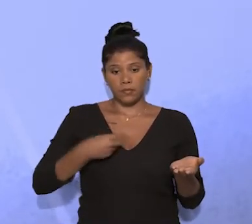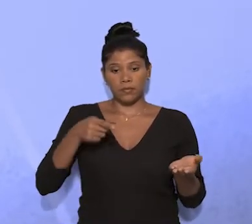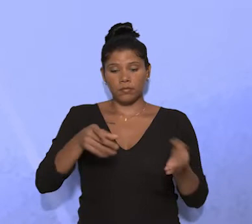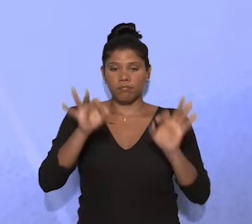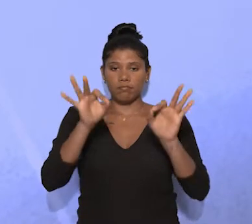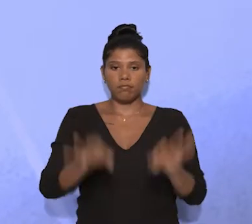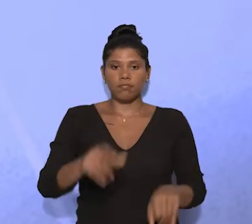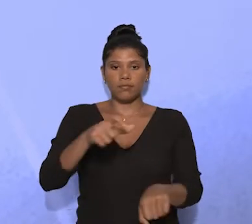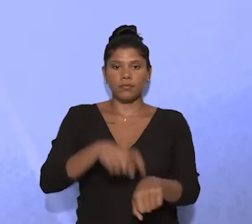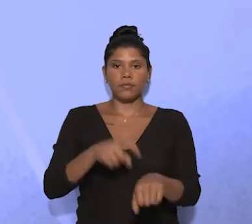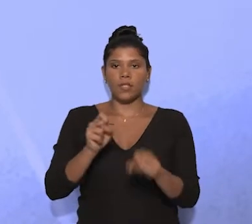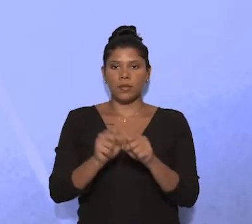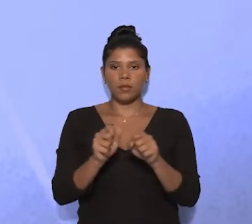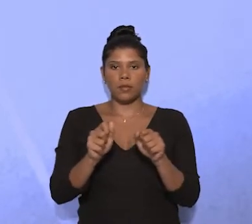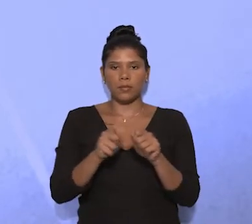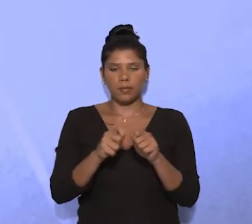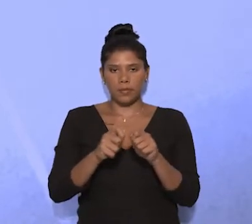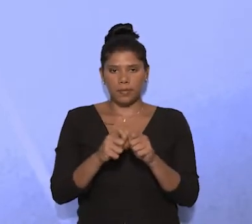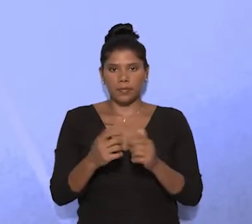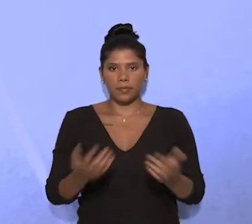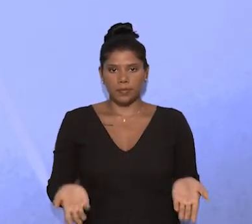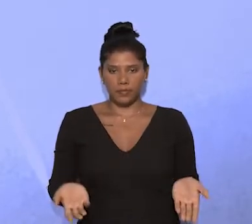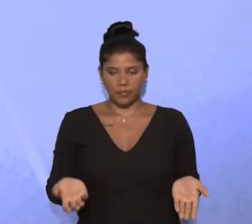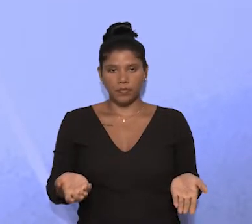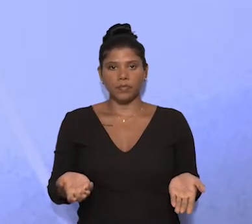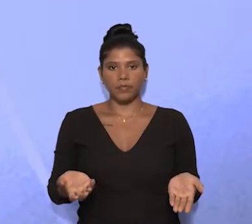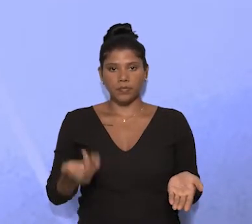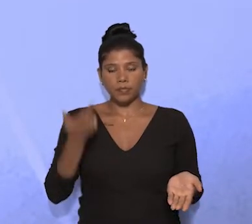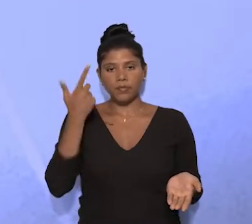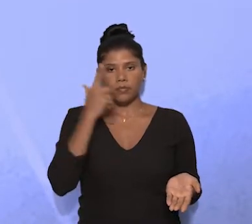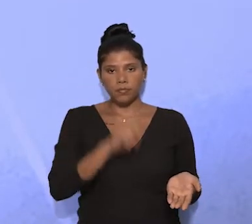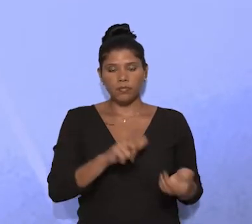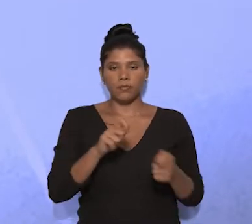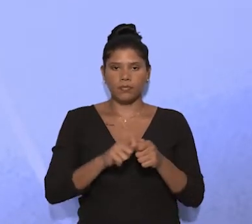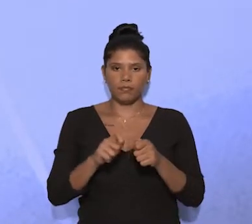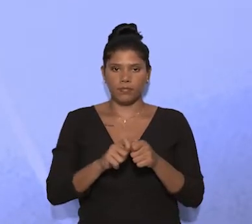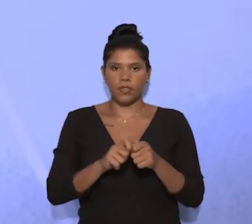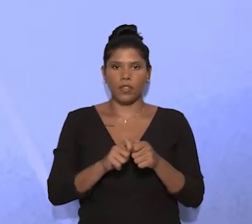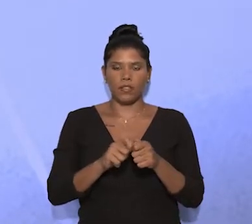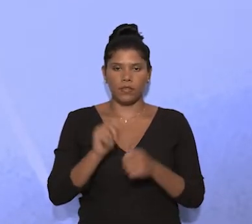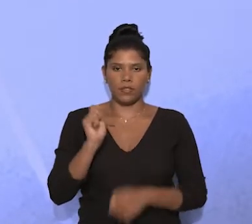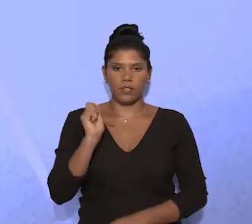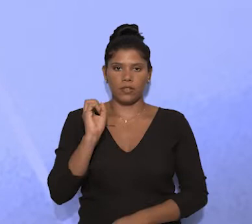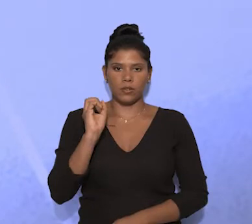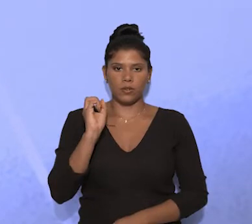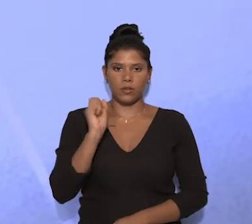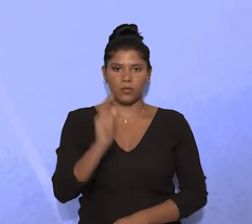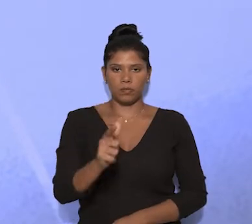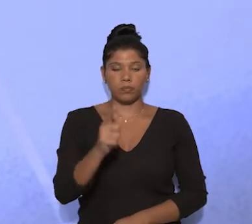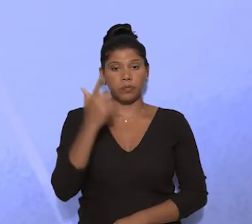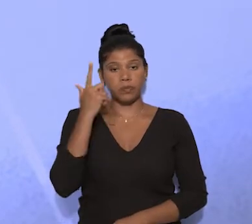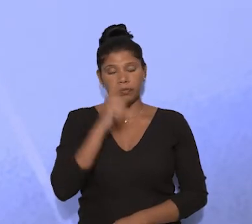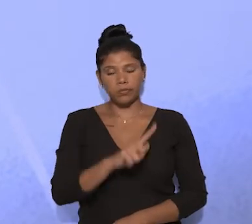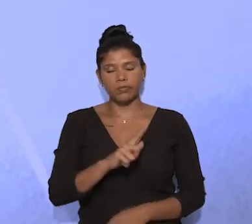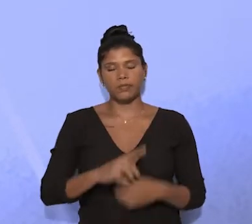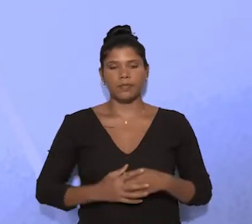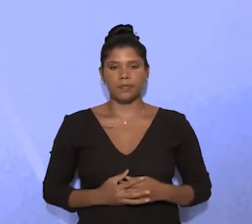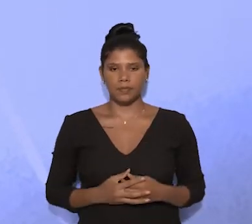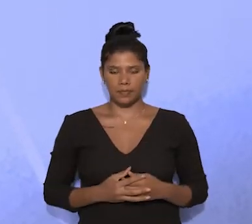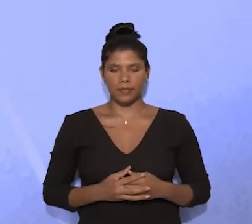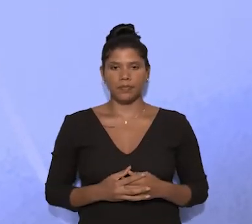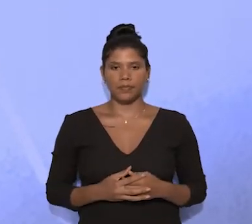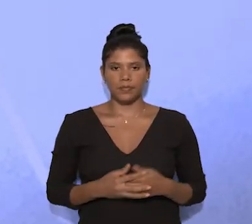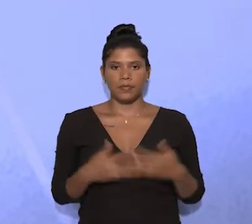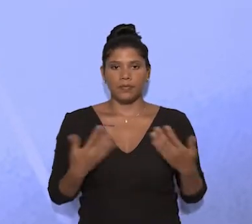fazer o gol, numa função que nem sempre é a dele, de chegar ali de cabeça, né, para duelar contra o adversário e fazer o